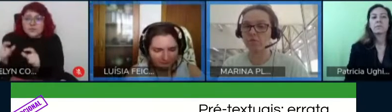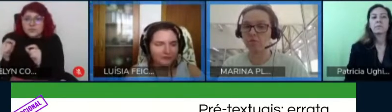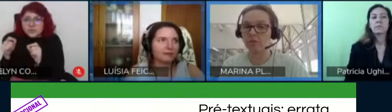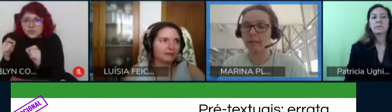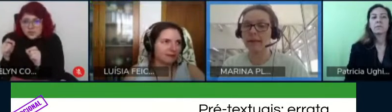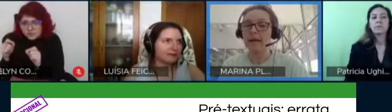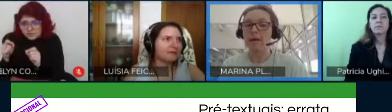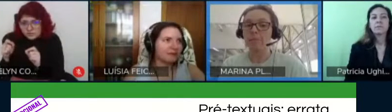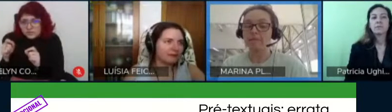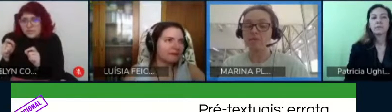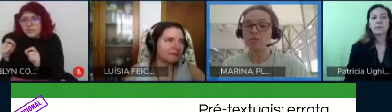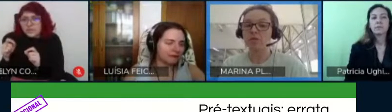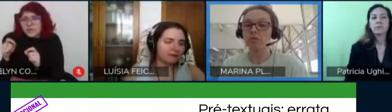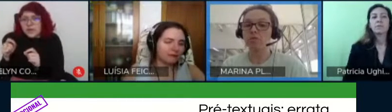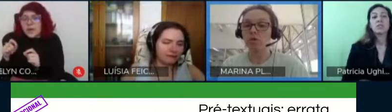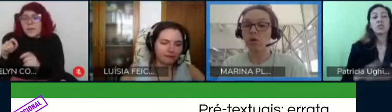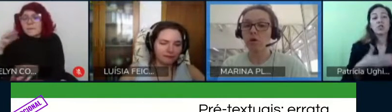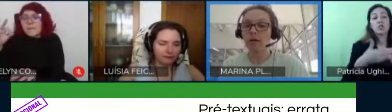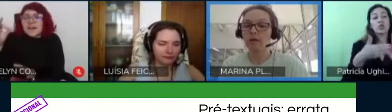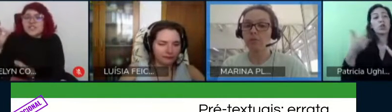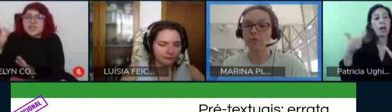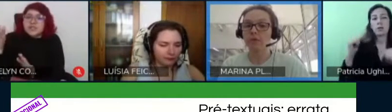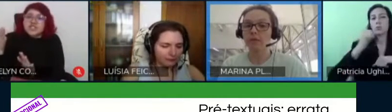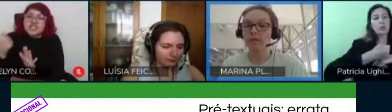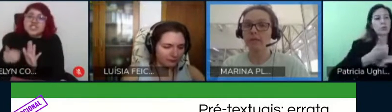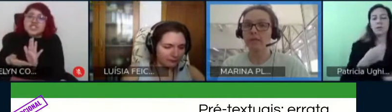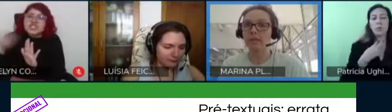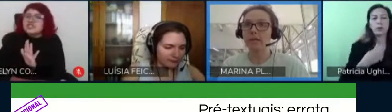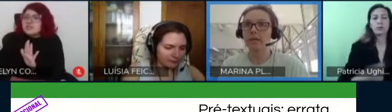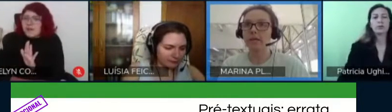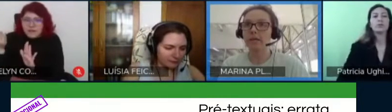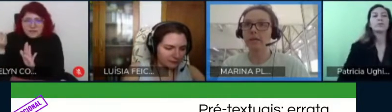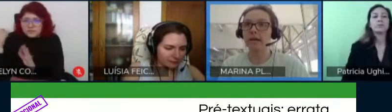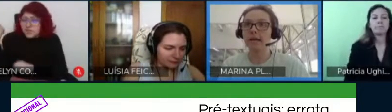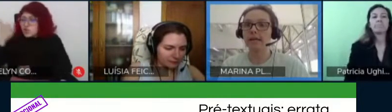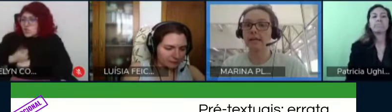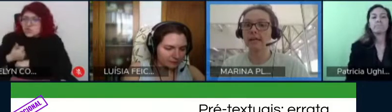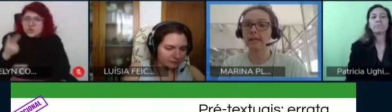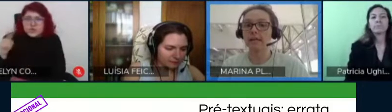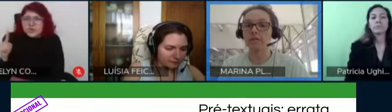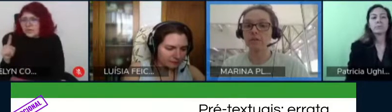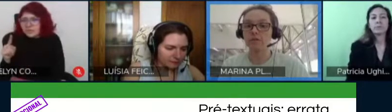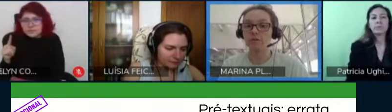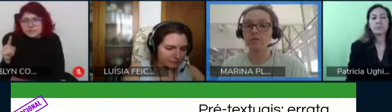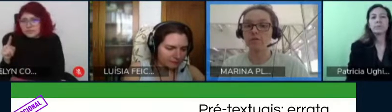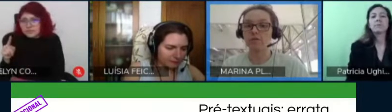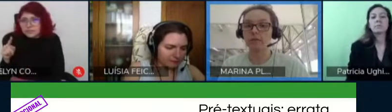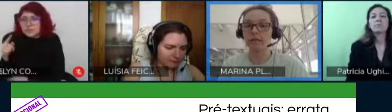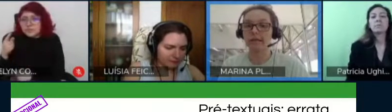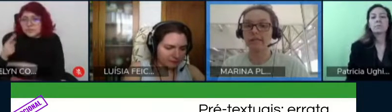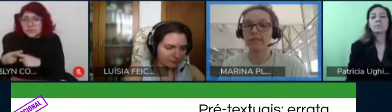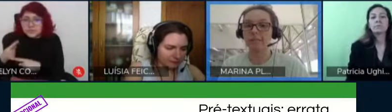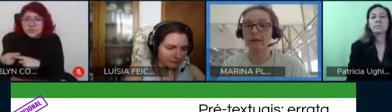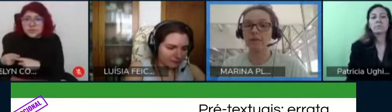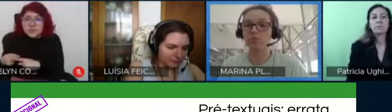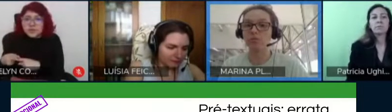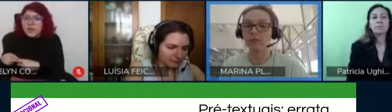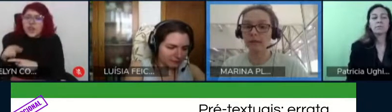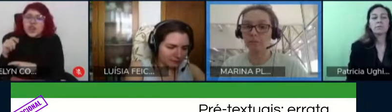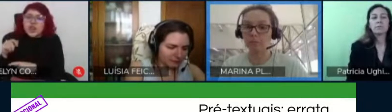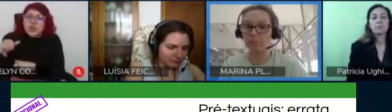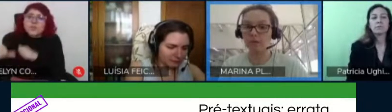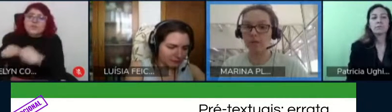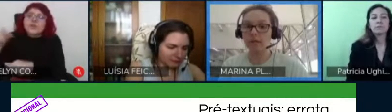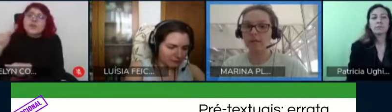pedido do autor, mas a gente não troca porque aquele é um registro daquele trabalho